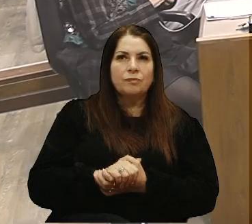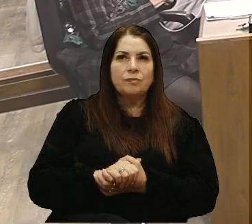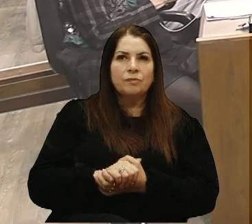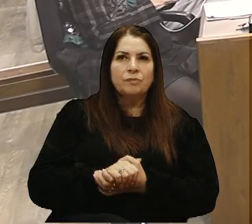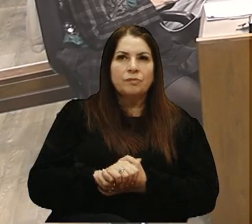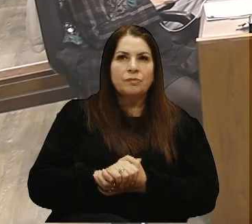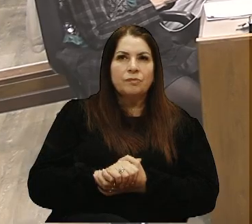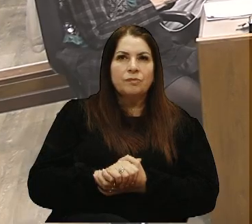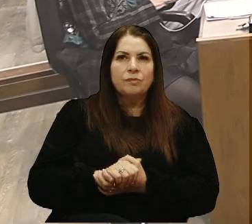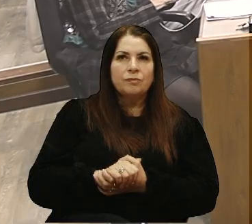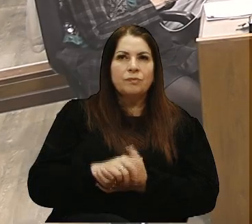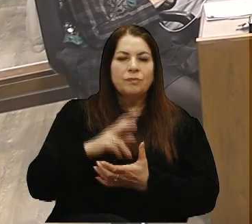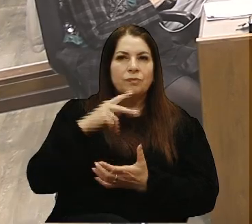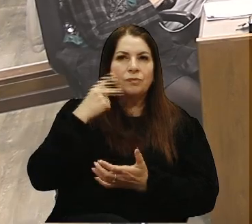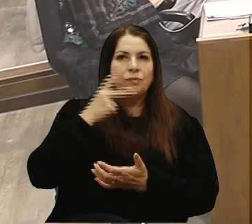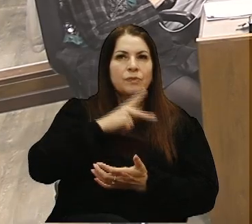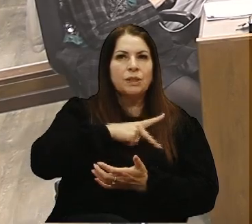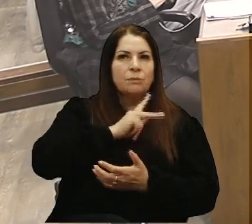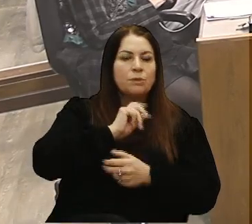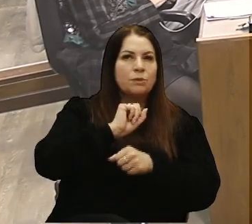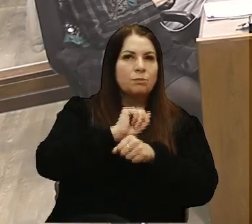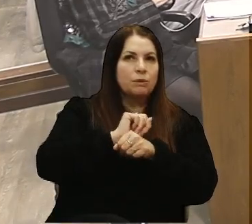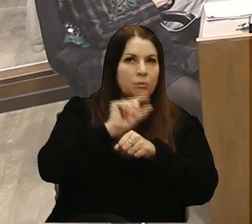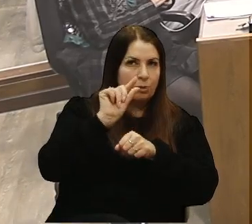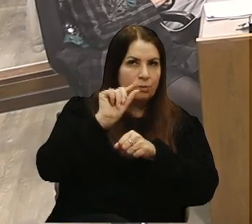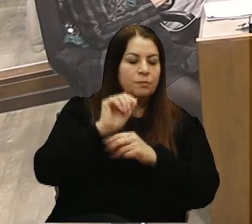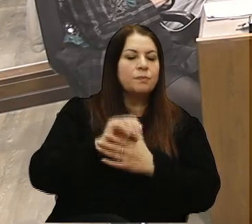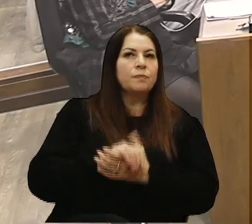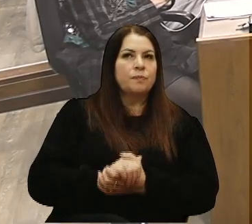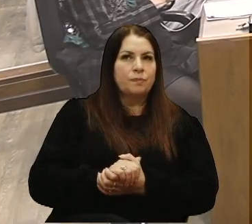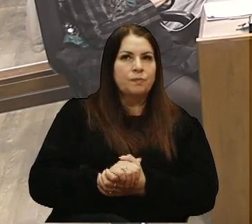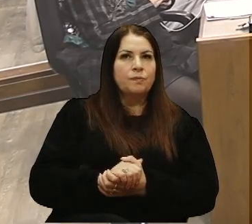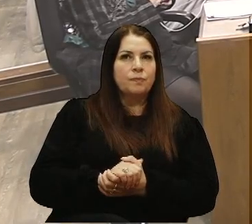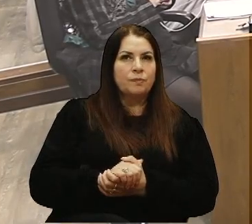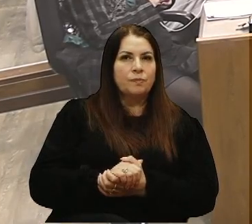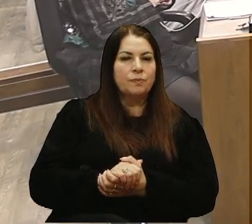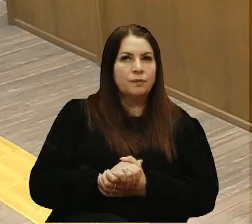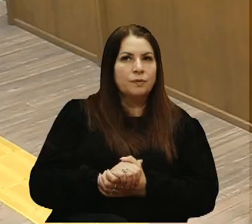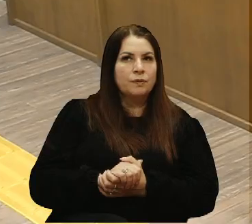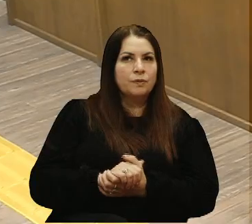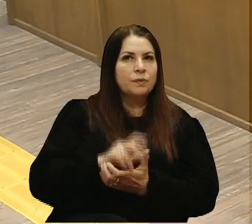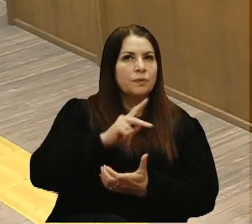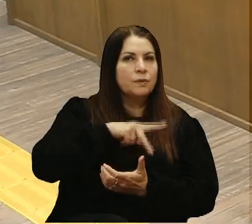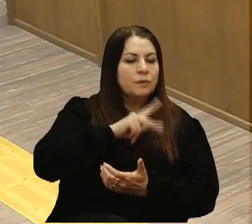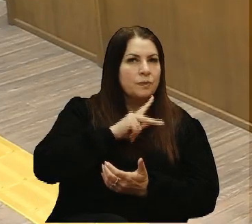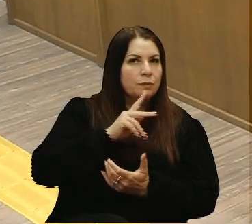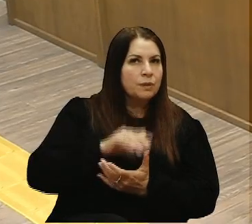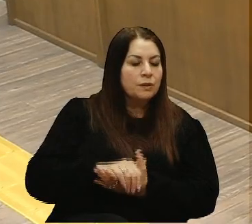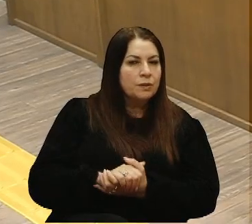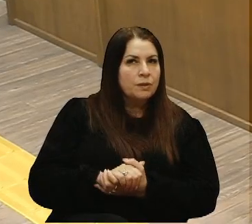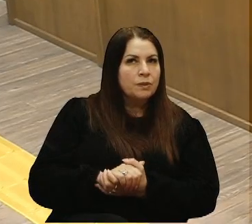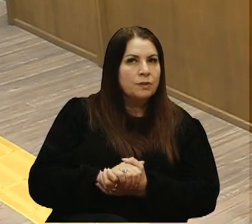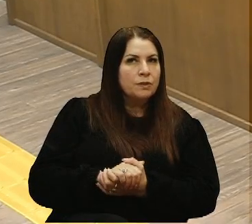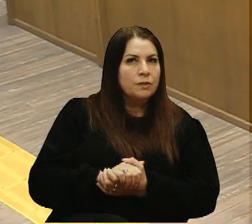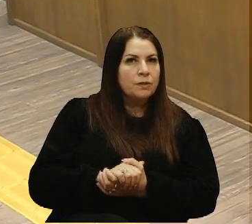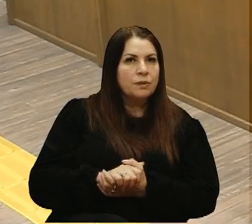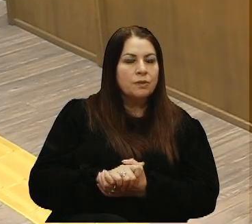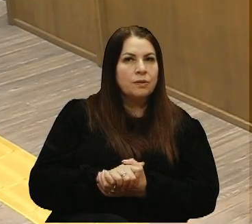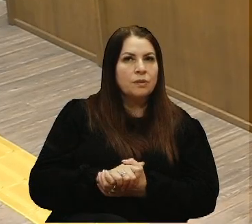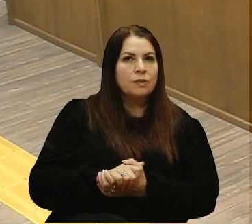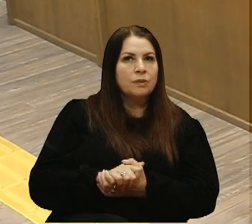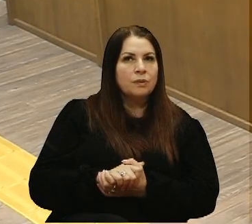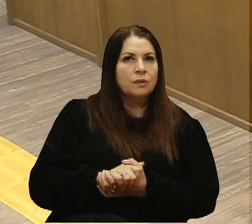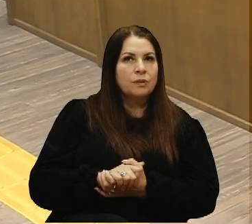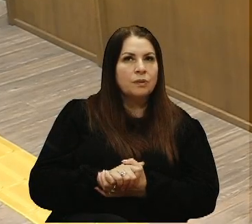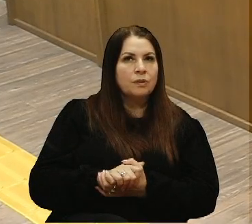Vereador Pedro Rodrigues, tempo assegurado do vereador Cláudio. Vereador Pedro Rodrigues.